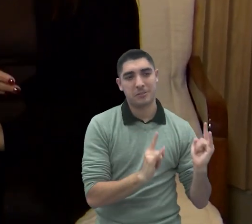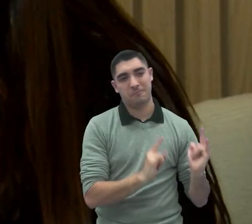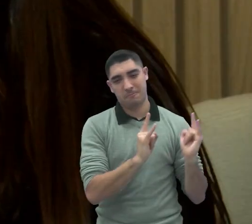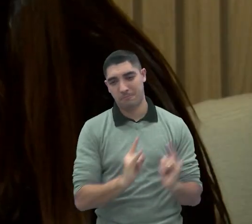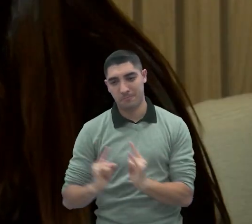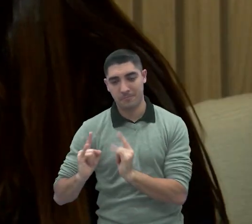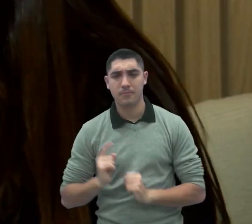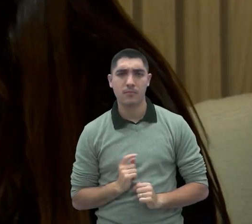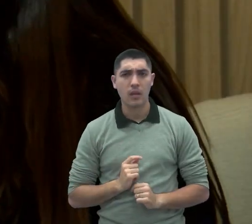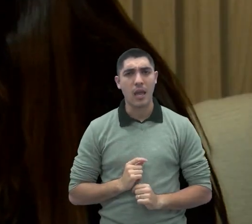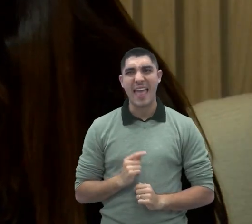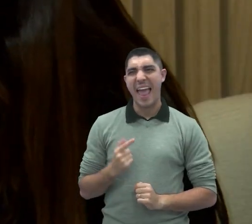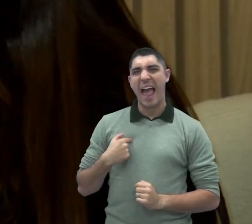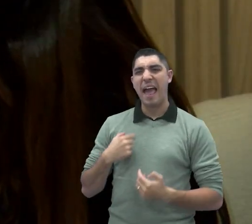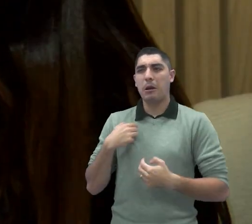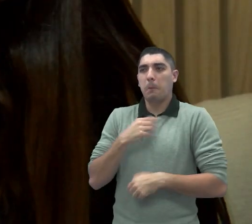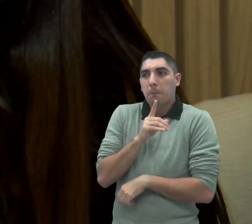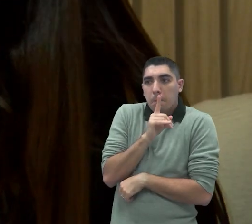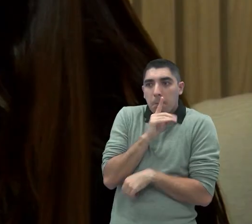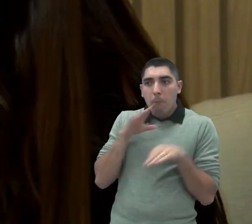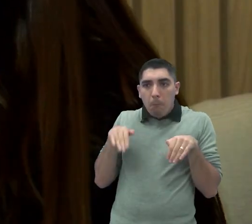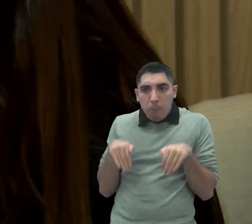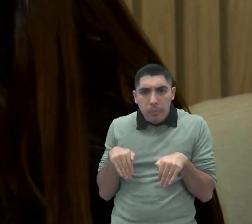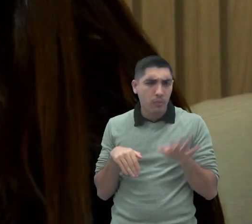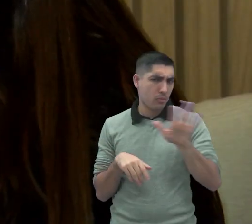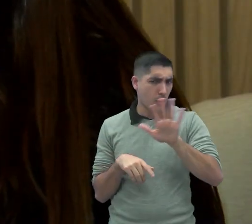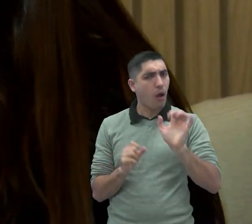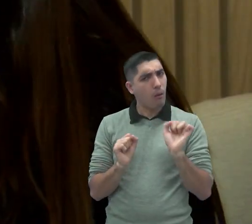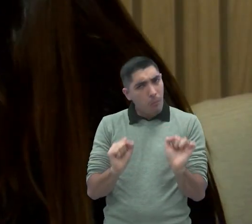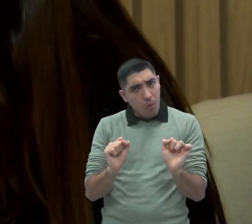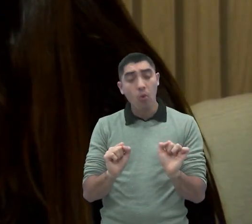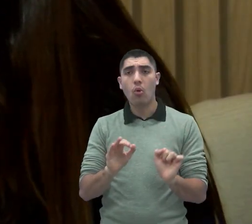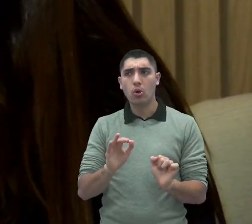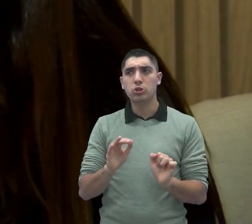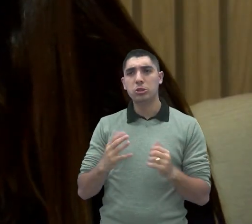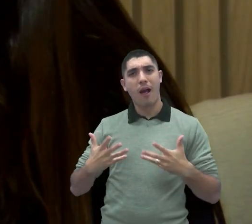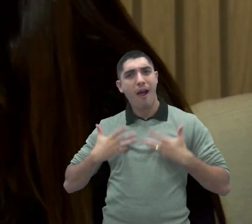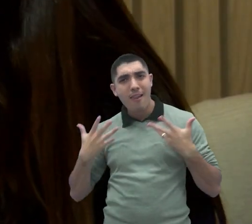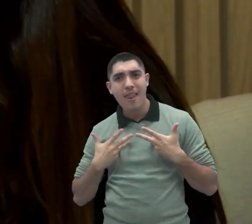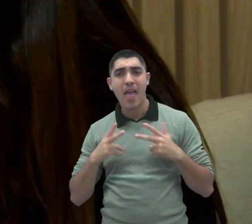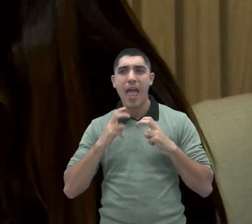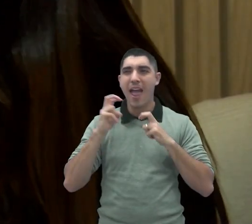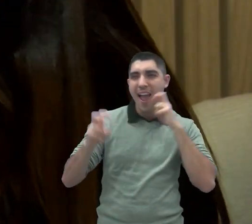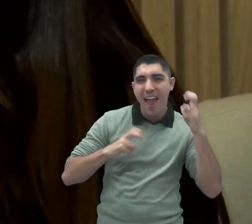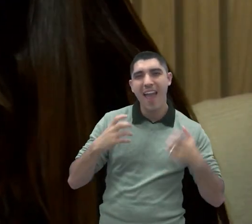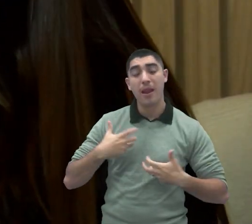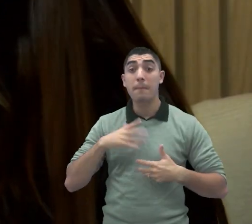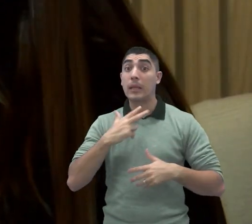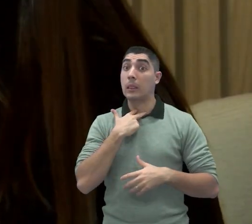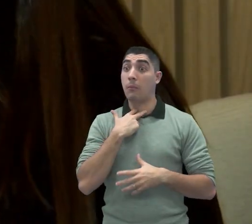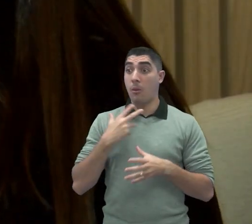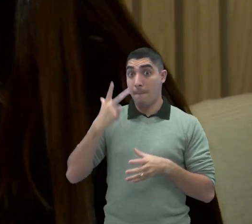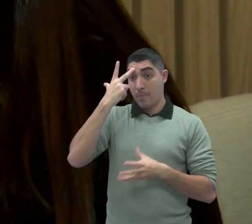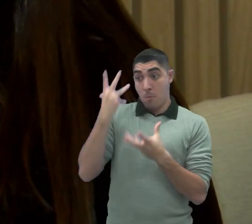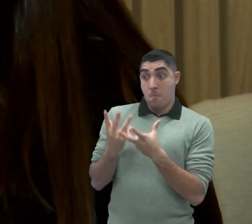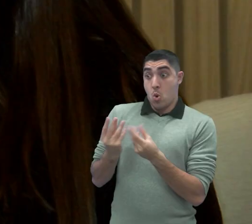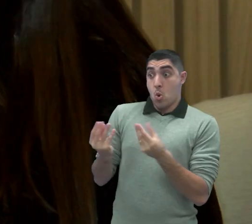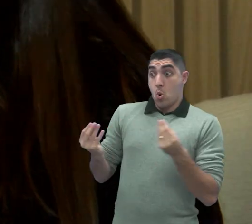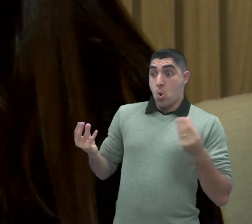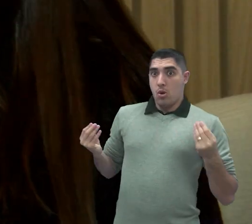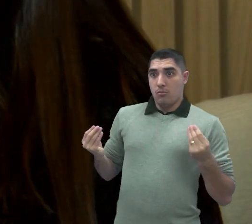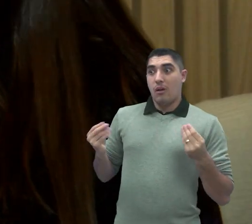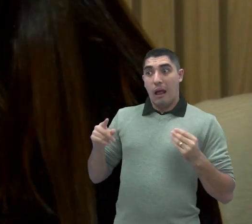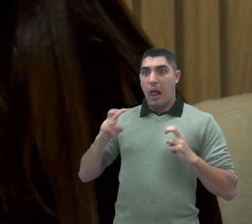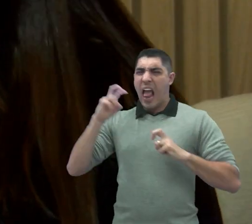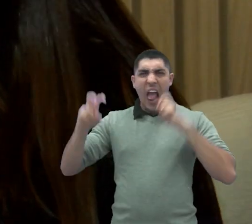vizinhos. Não vai deixar de comemorar, né? Mas que não seja um grupo muito grande, porque acaba o